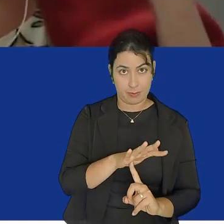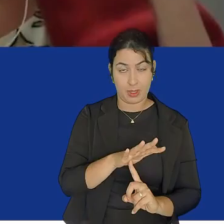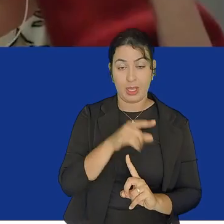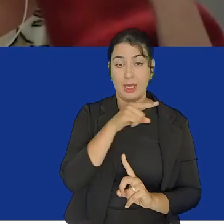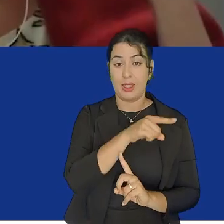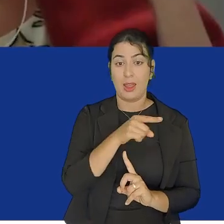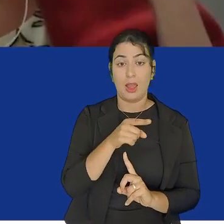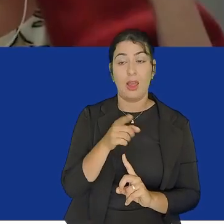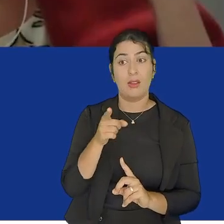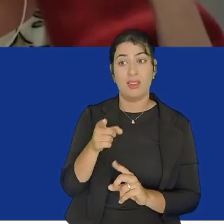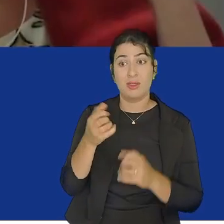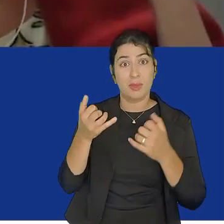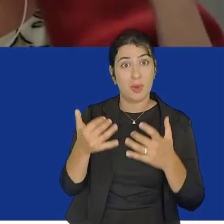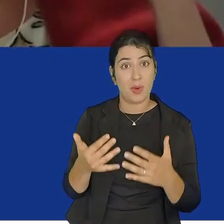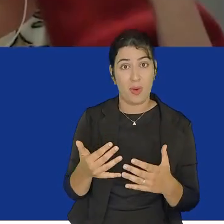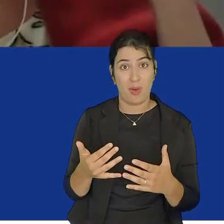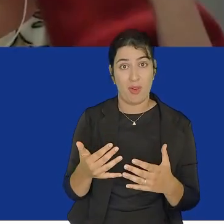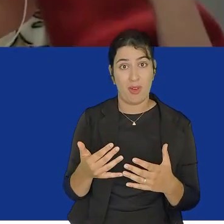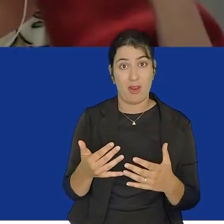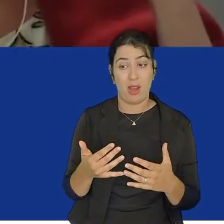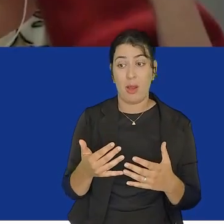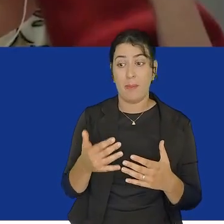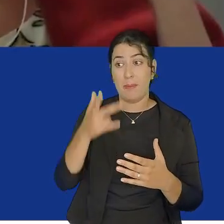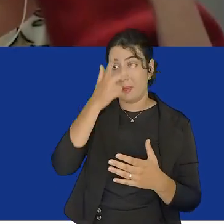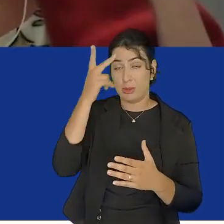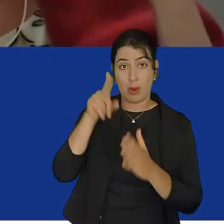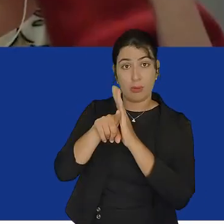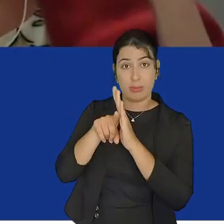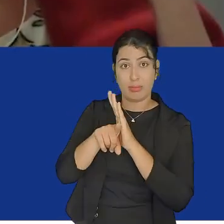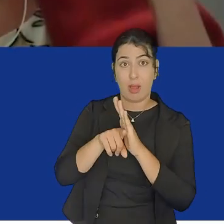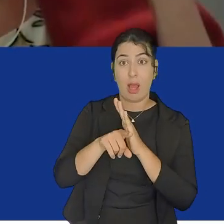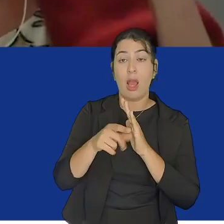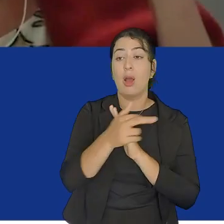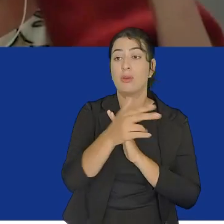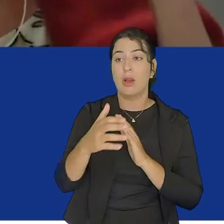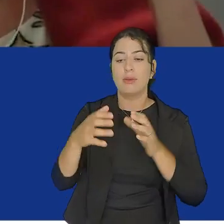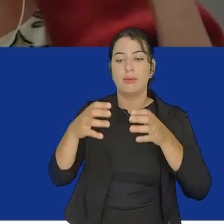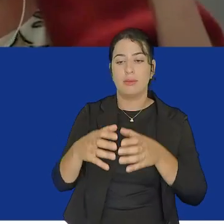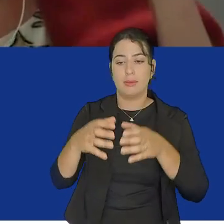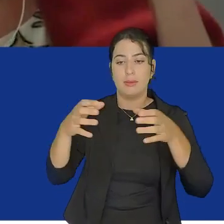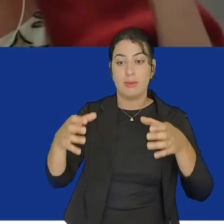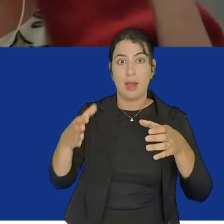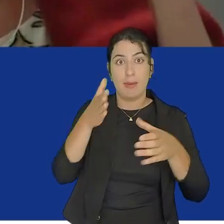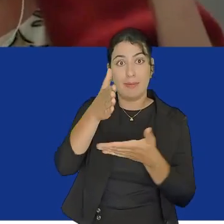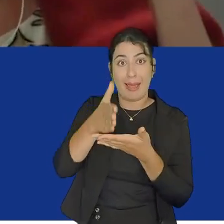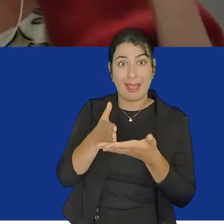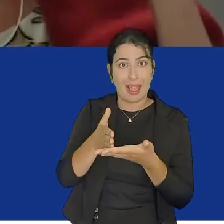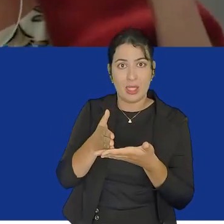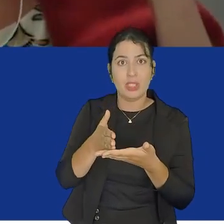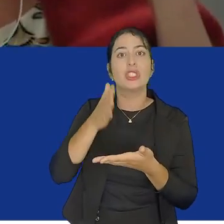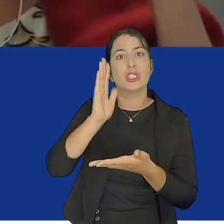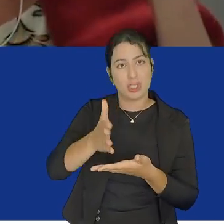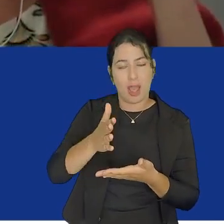do que a metade das pessoas que participaram da pesquisa já vivenciaram alguma situação de assédio. As